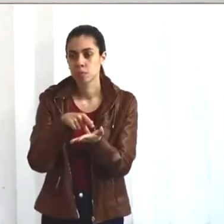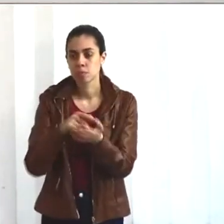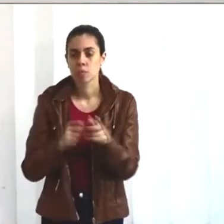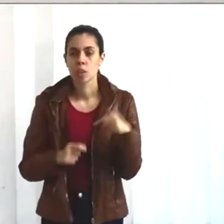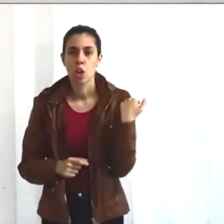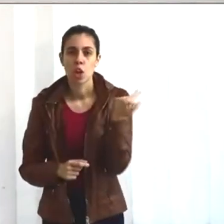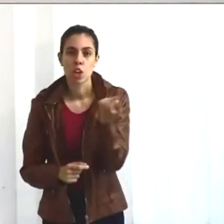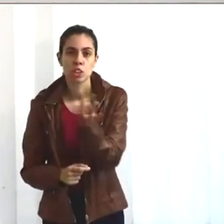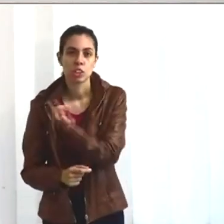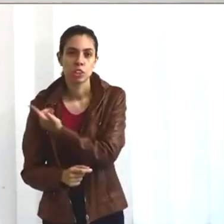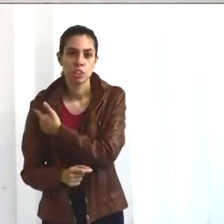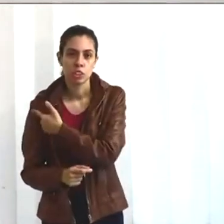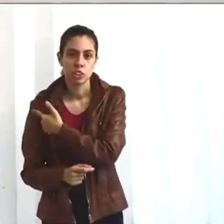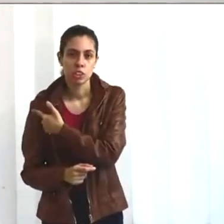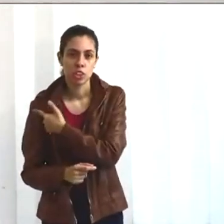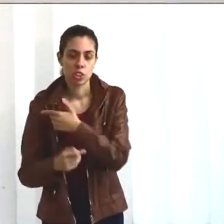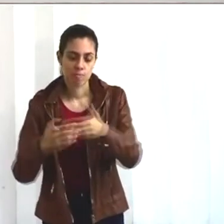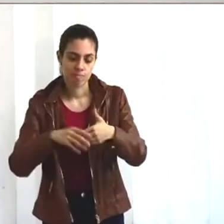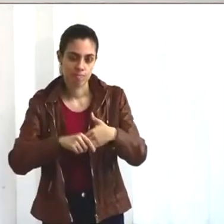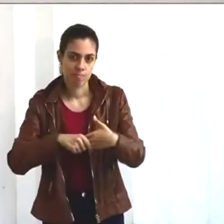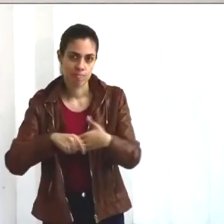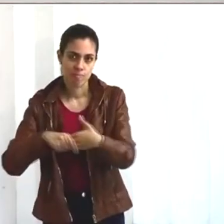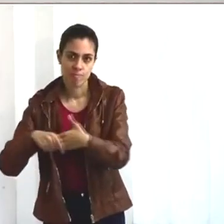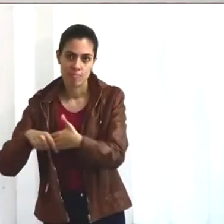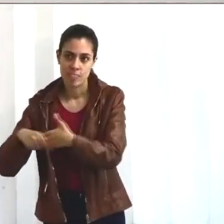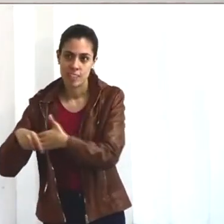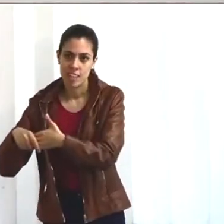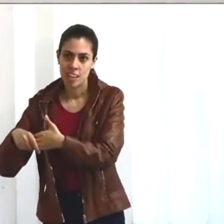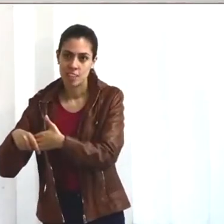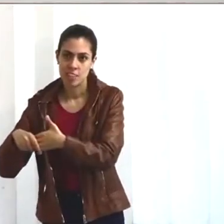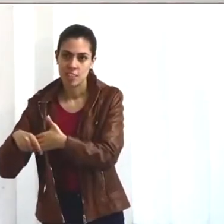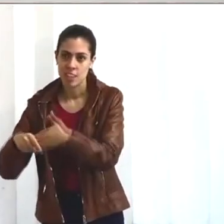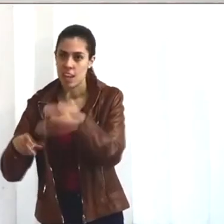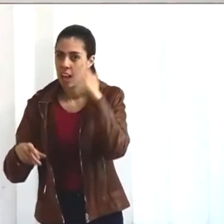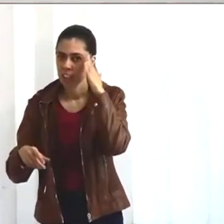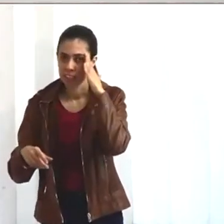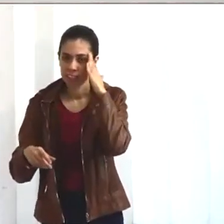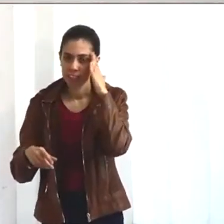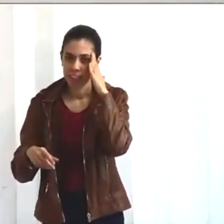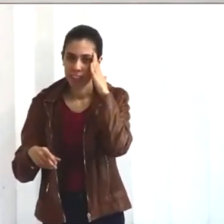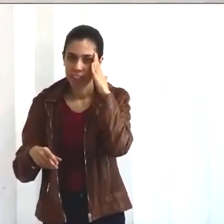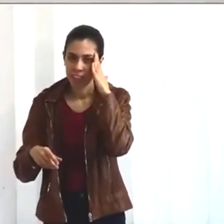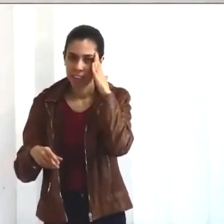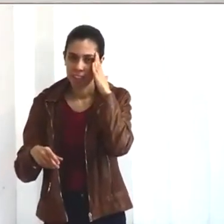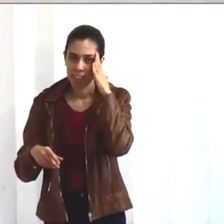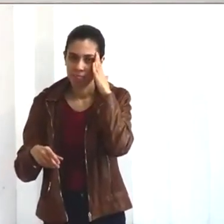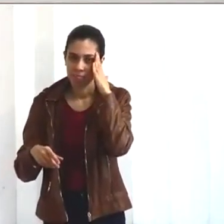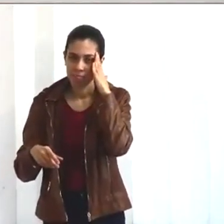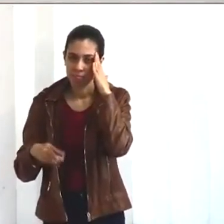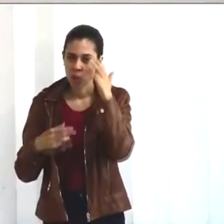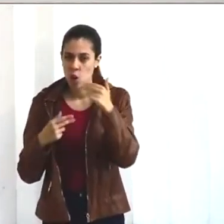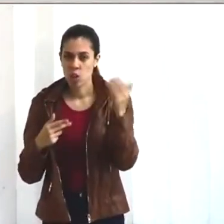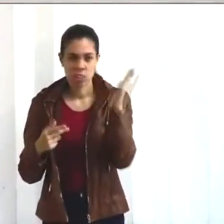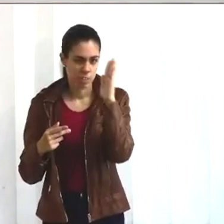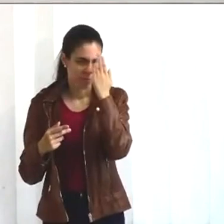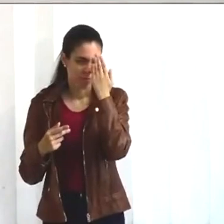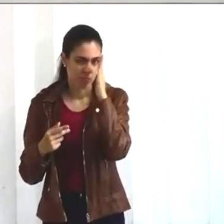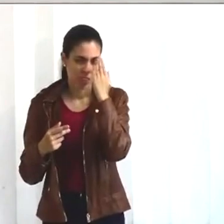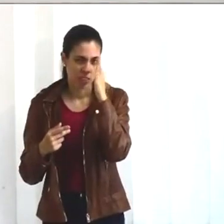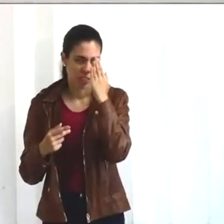não adorá-lo, então nós dizemos: isso não é o Espírito que eu quero. E uma outra coisa é aqueles